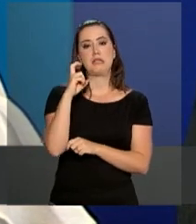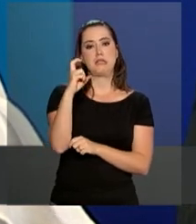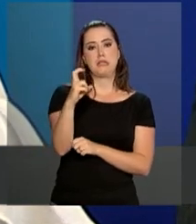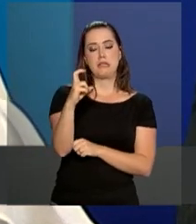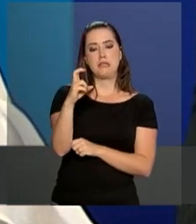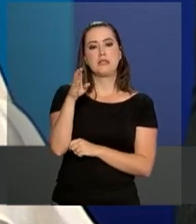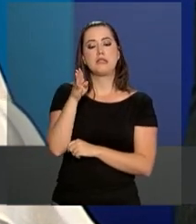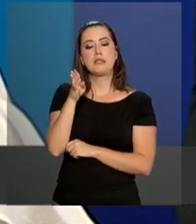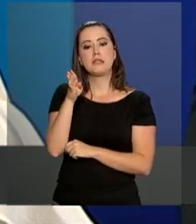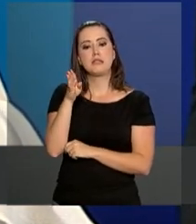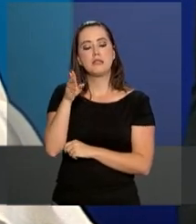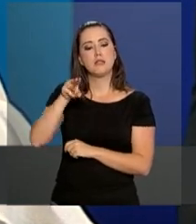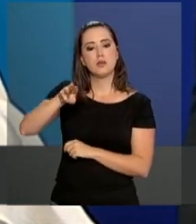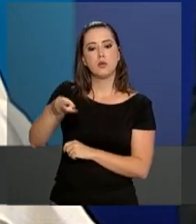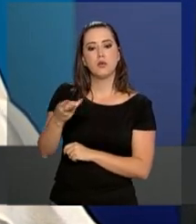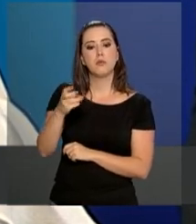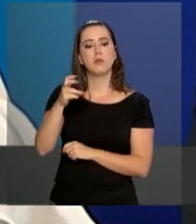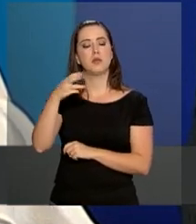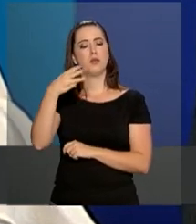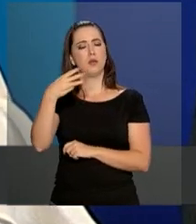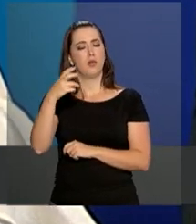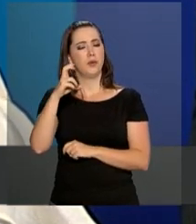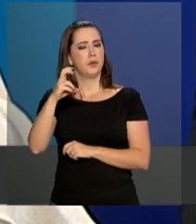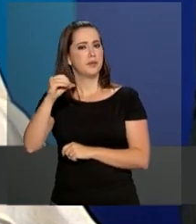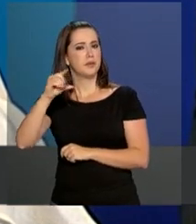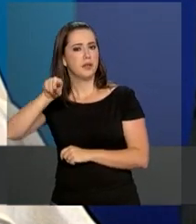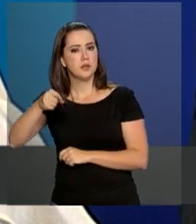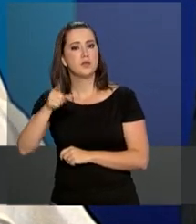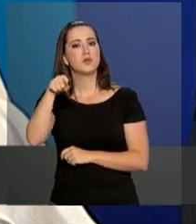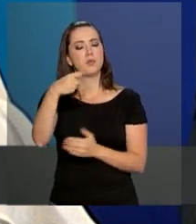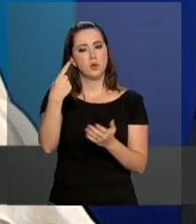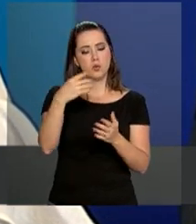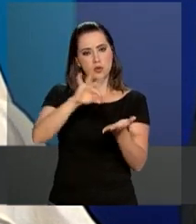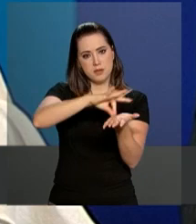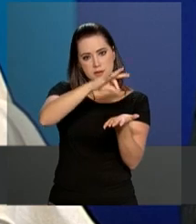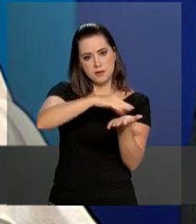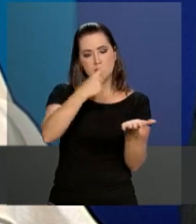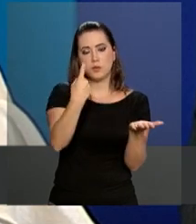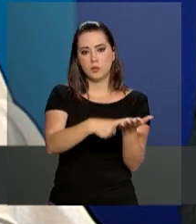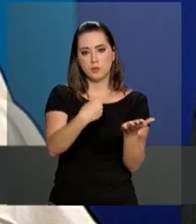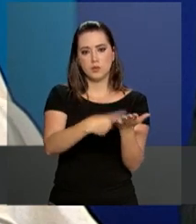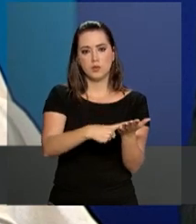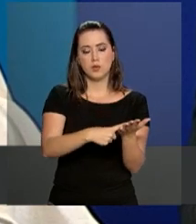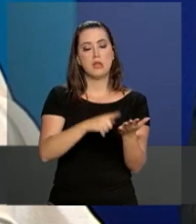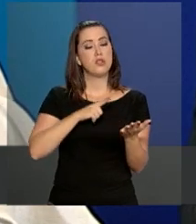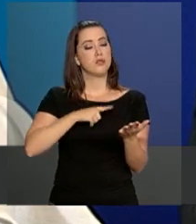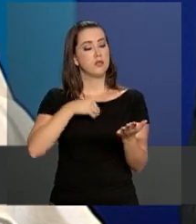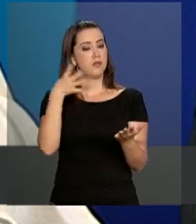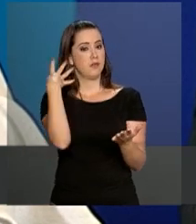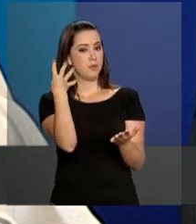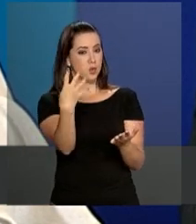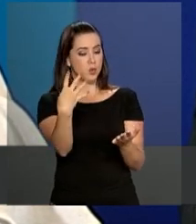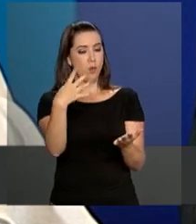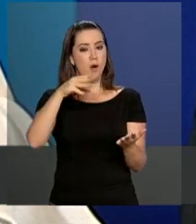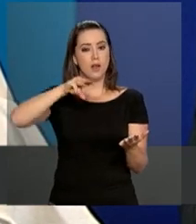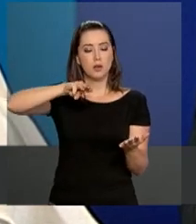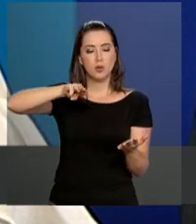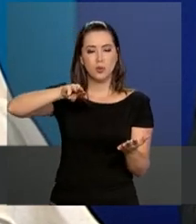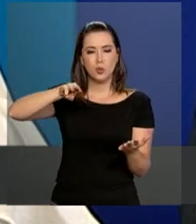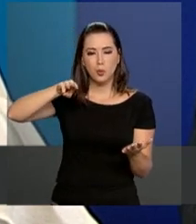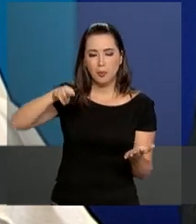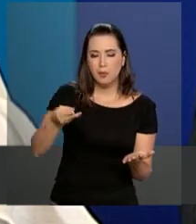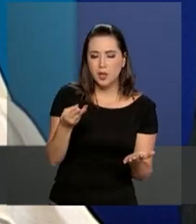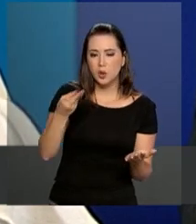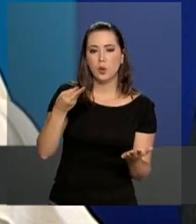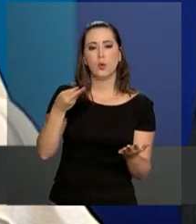15 3.749 inscrições confirmadas nós tivemos quatro milhões cento e trinta e nove mil e